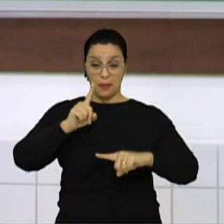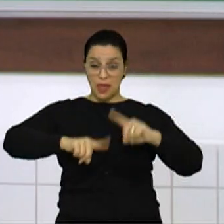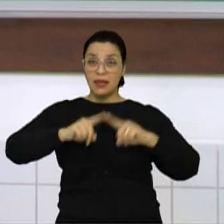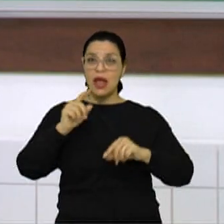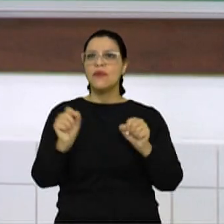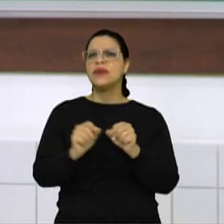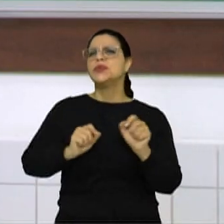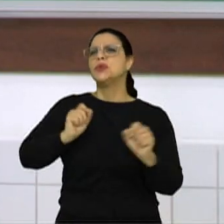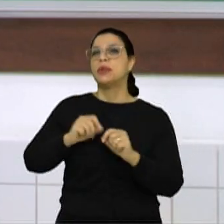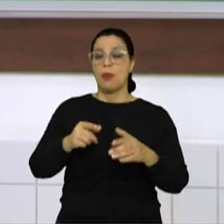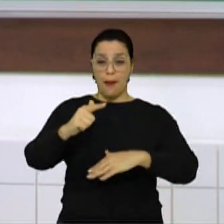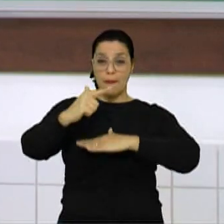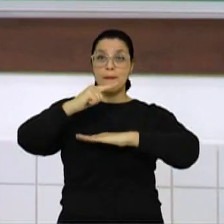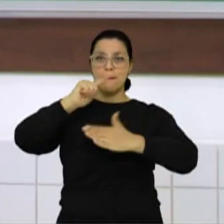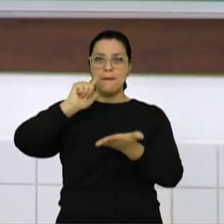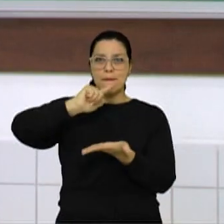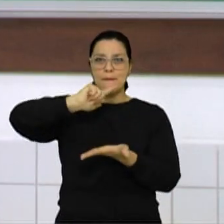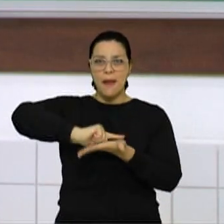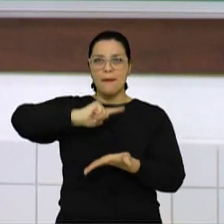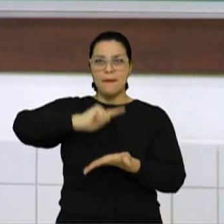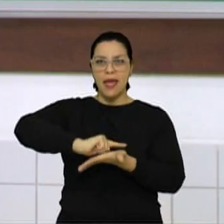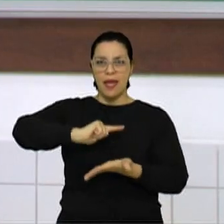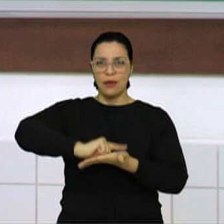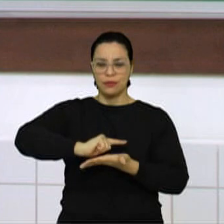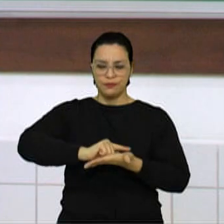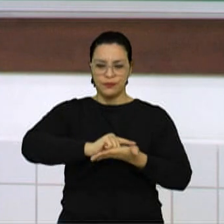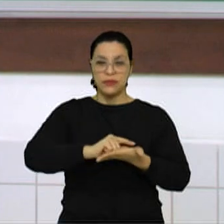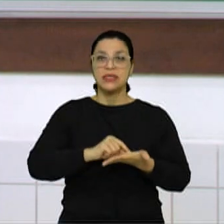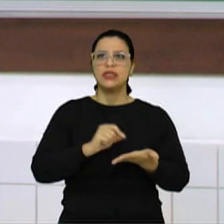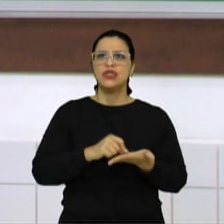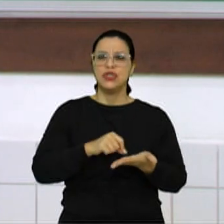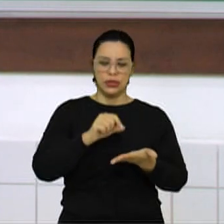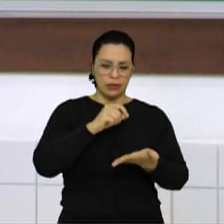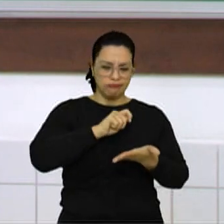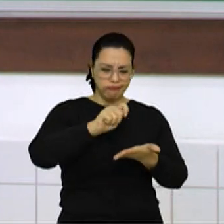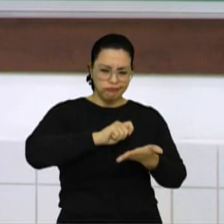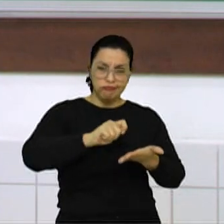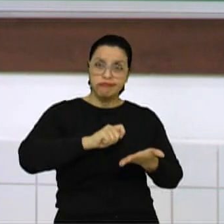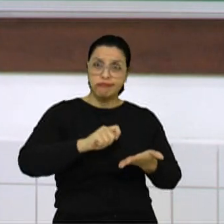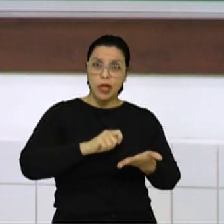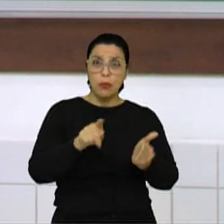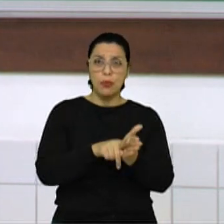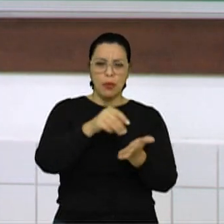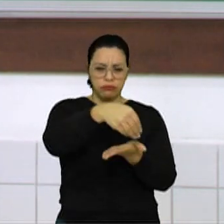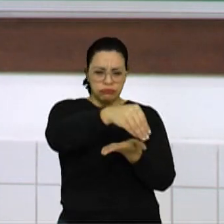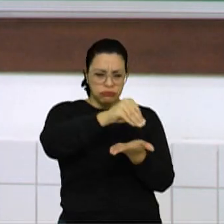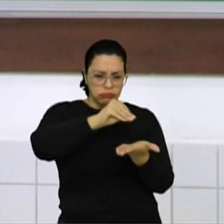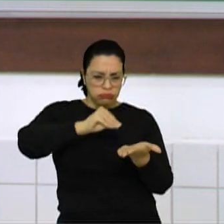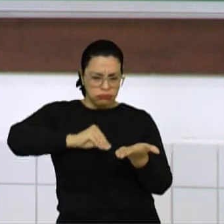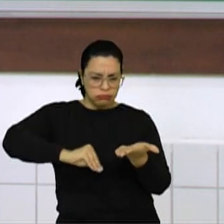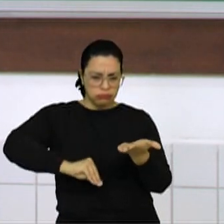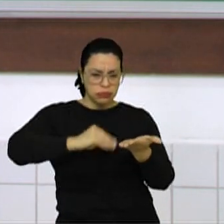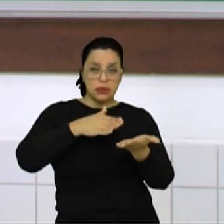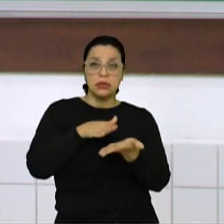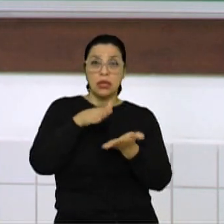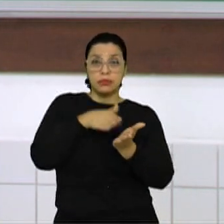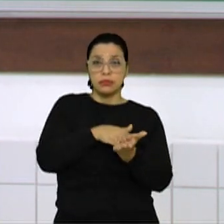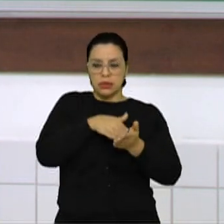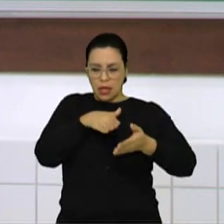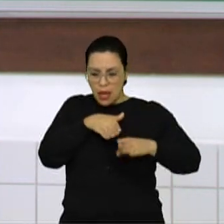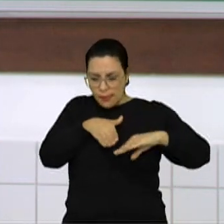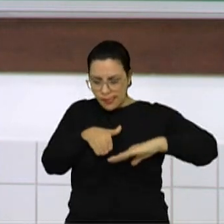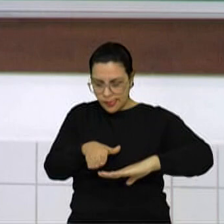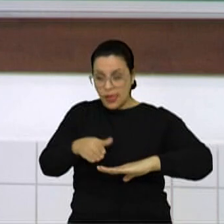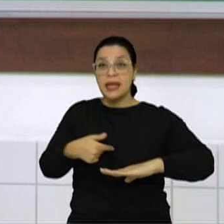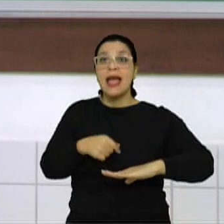objeto utilizado pelos professores para reproduzir cópias. Então, o texto era escrito numa folha com um